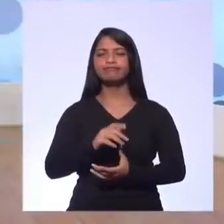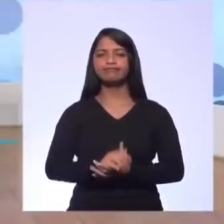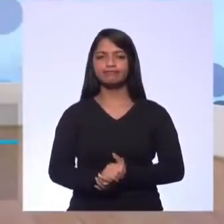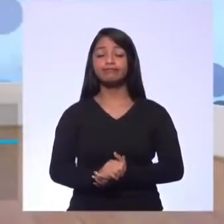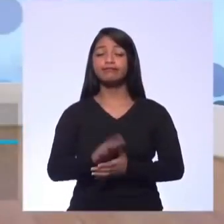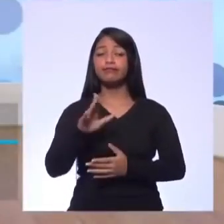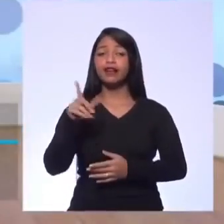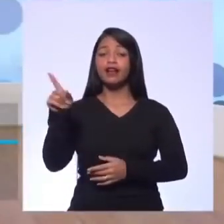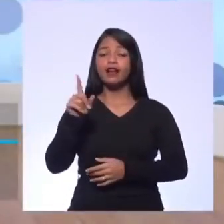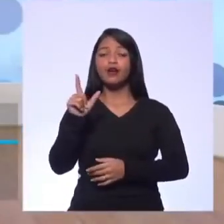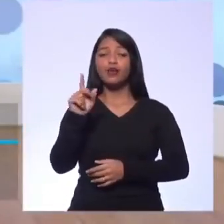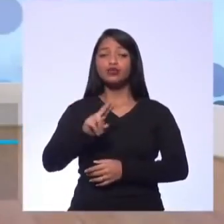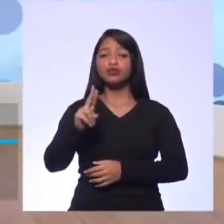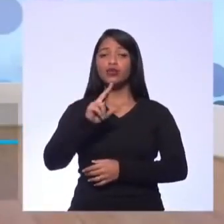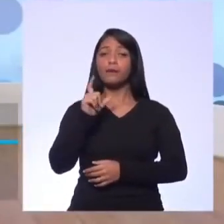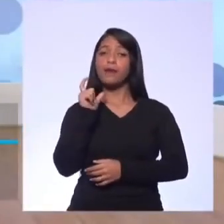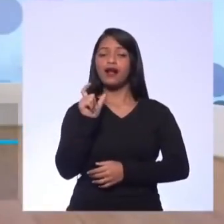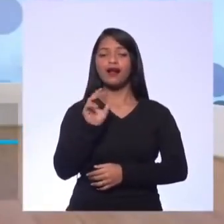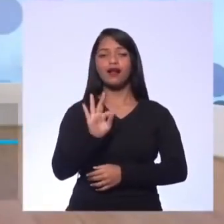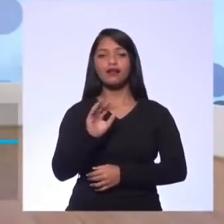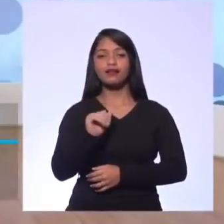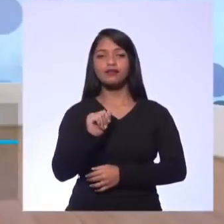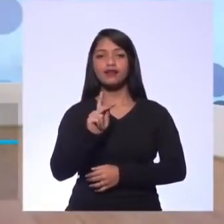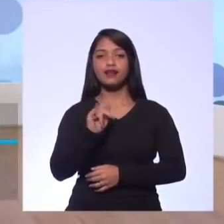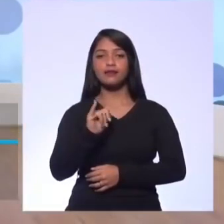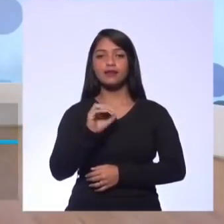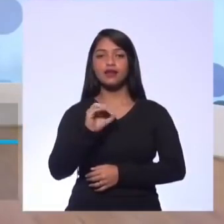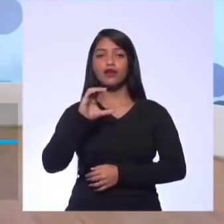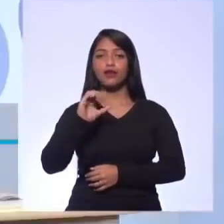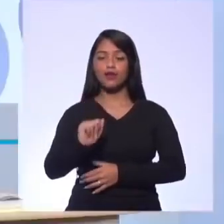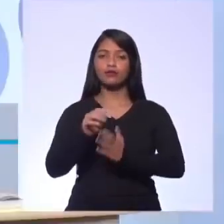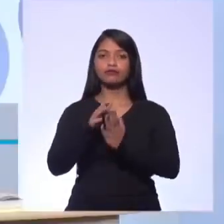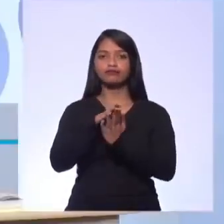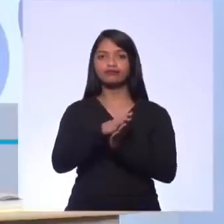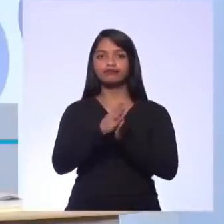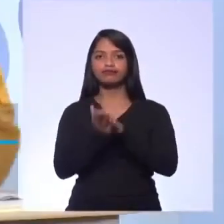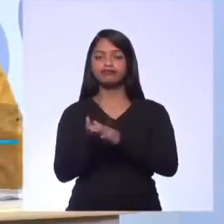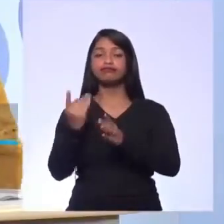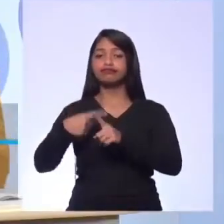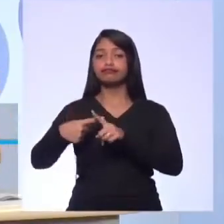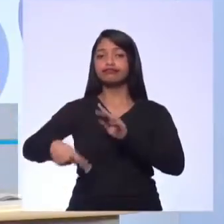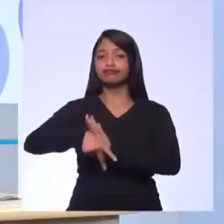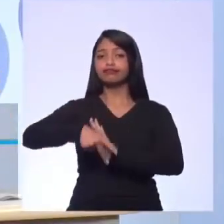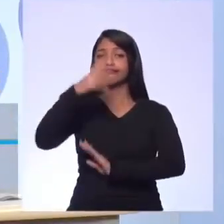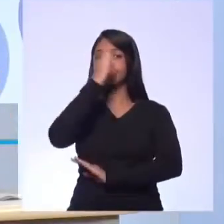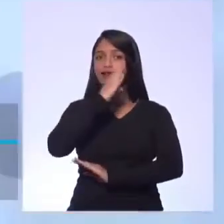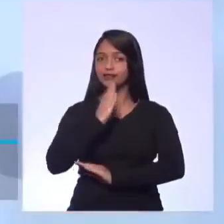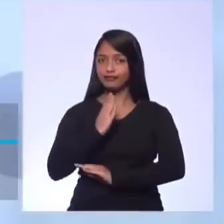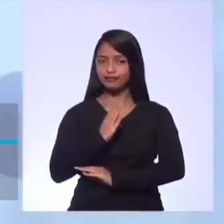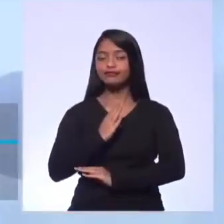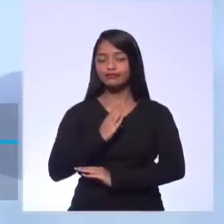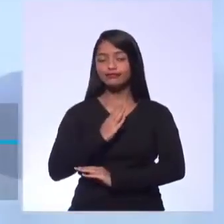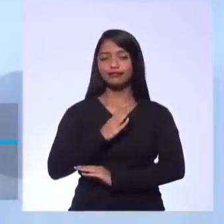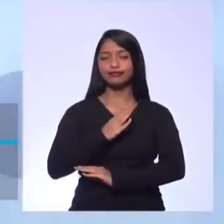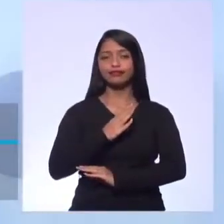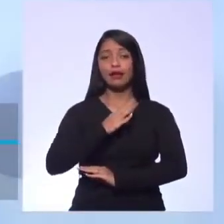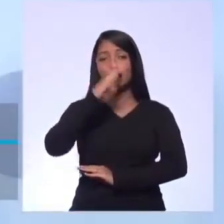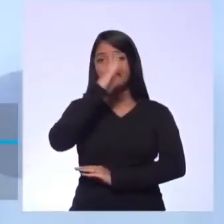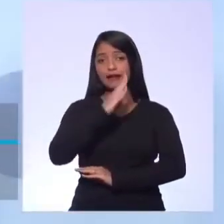era brasileira, Ah, né? certo. E o prato, né, É, nacional do tipo do país não se traduz. então a gente tem